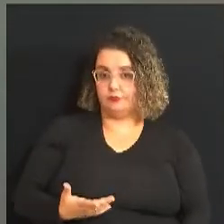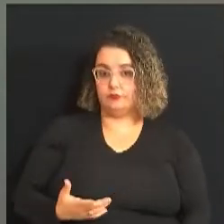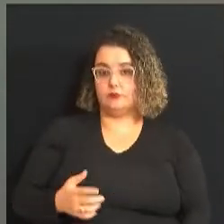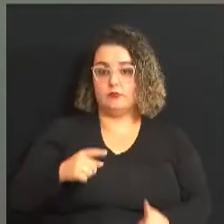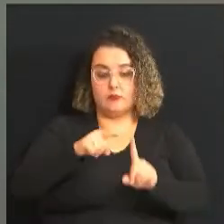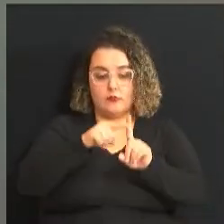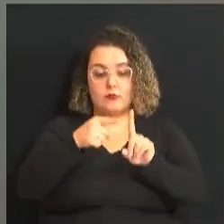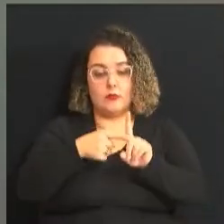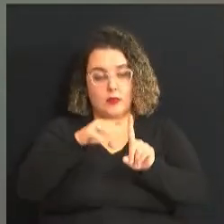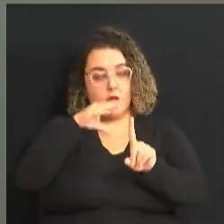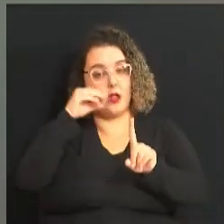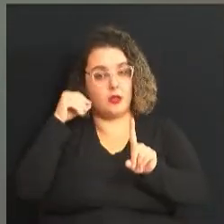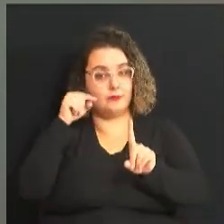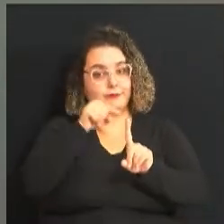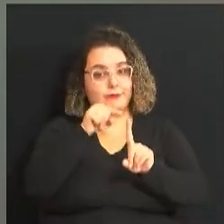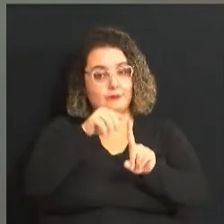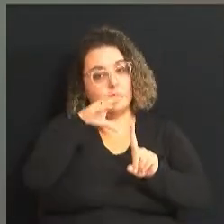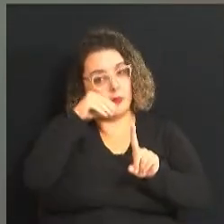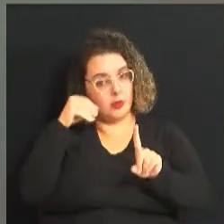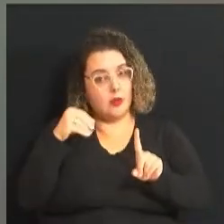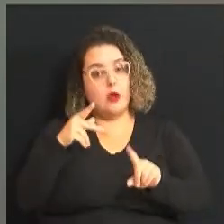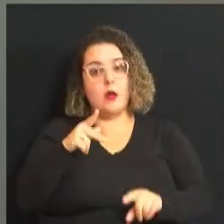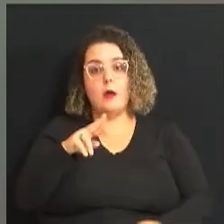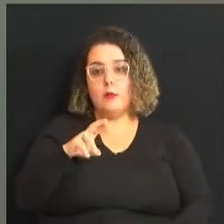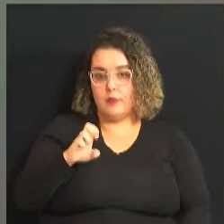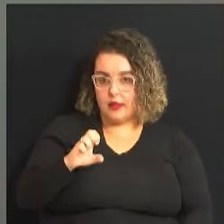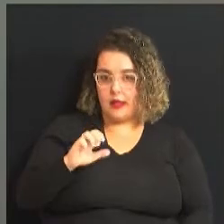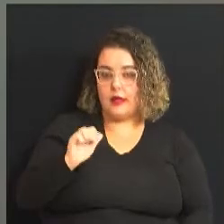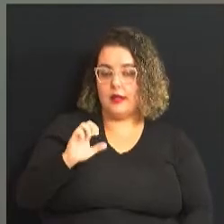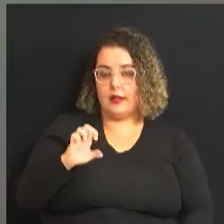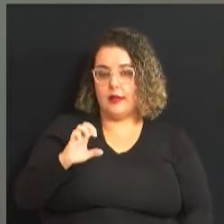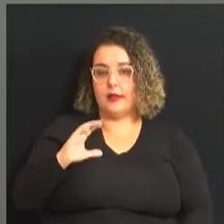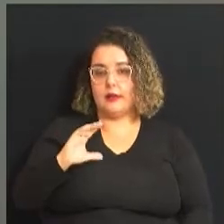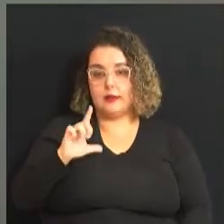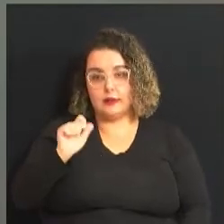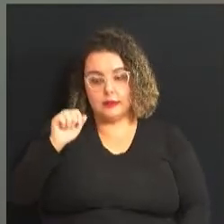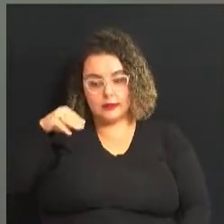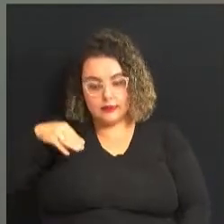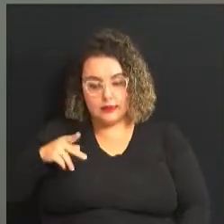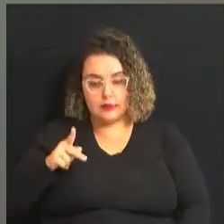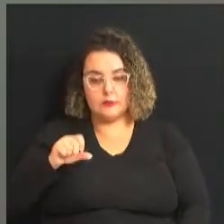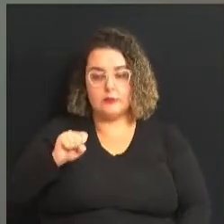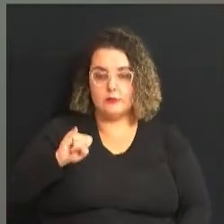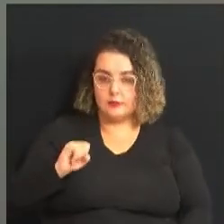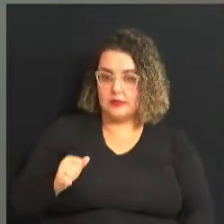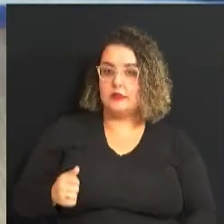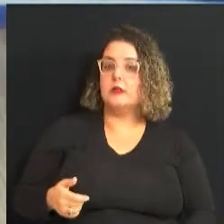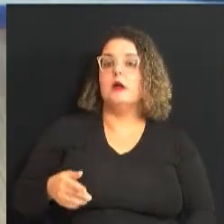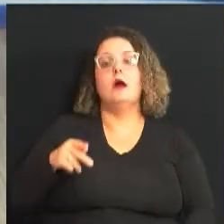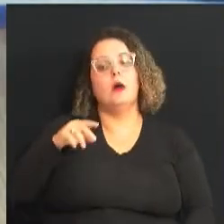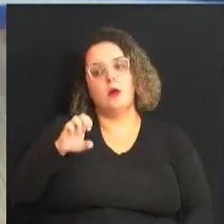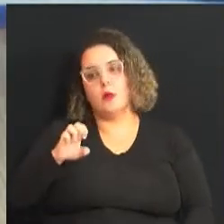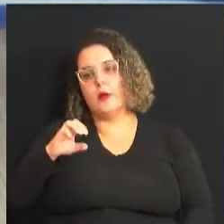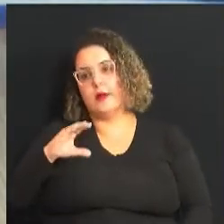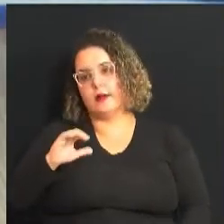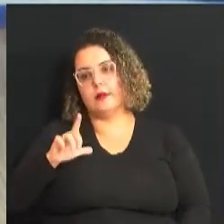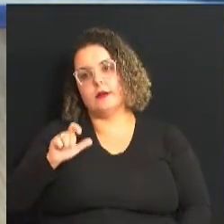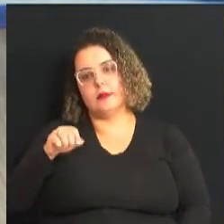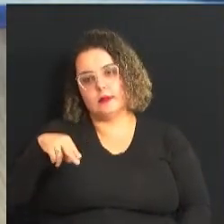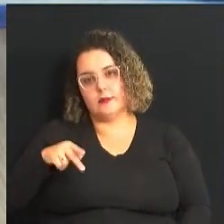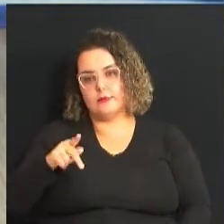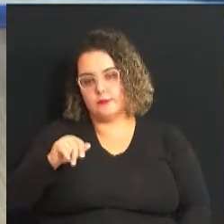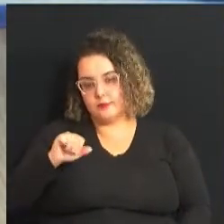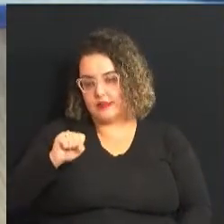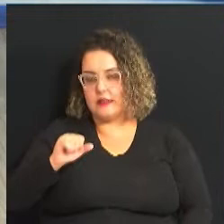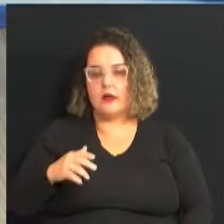pode sim cursar com pré-eclâmpsia e eclâmpsia, e não é tão incomum que isso Doutor, aconteça. a gente está falando das meninas que já podem engravidar